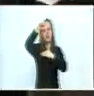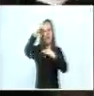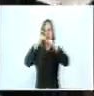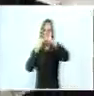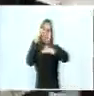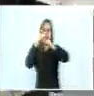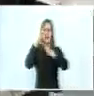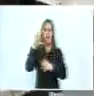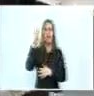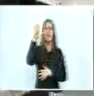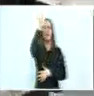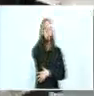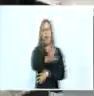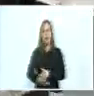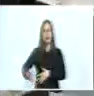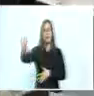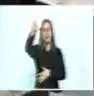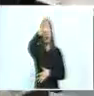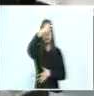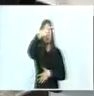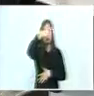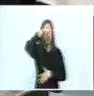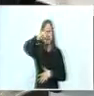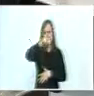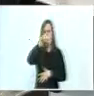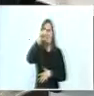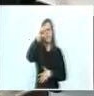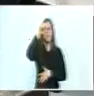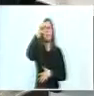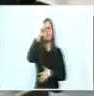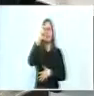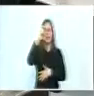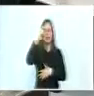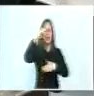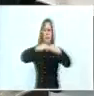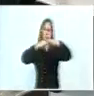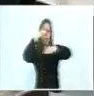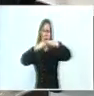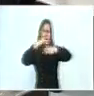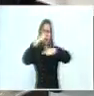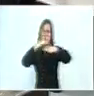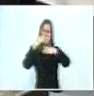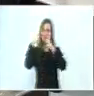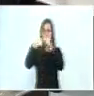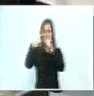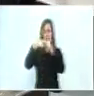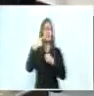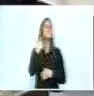dos 3,05 atribuídos à média dos municípios mineiros.